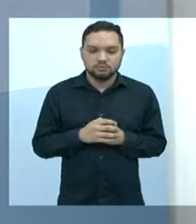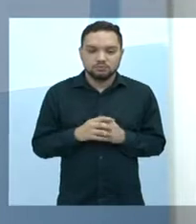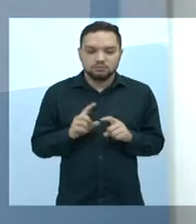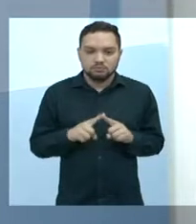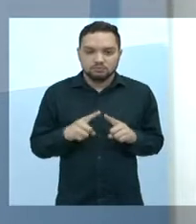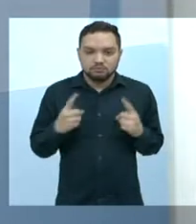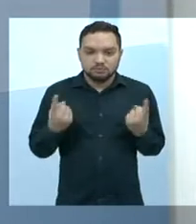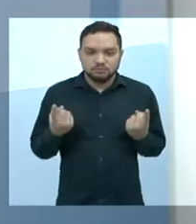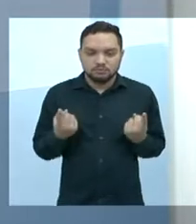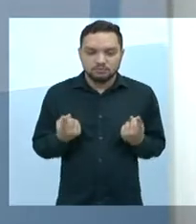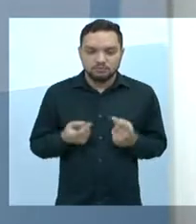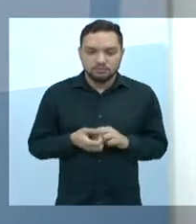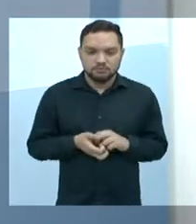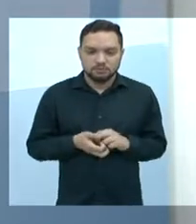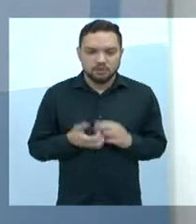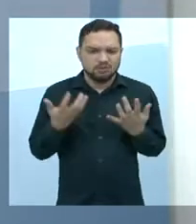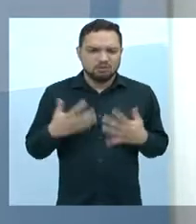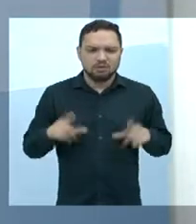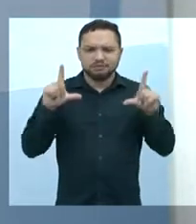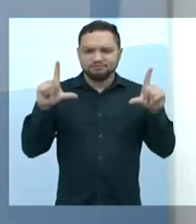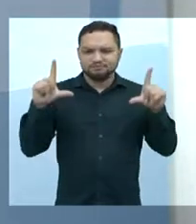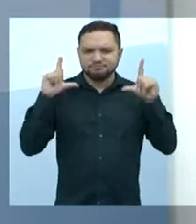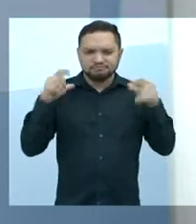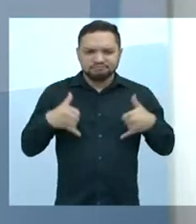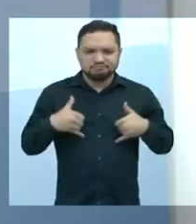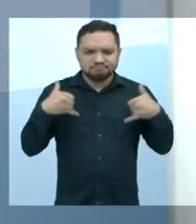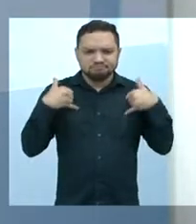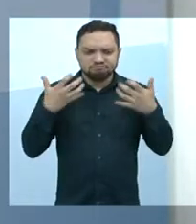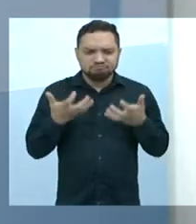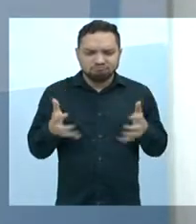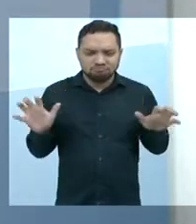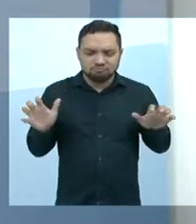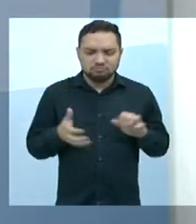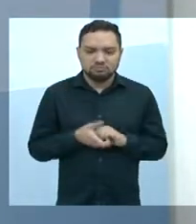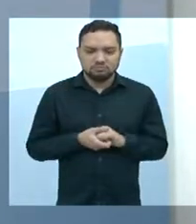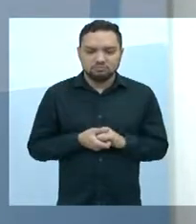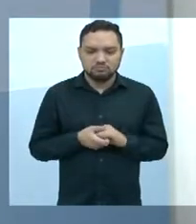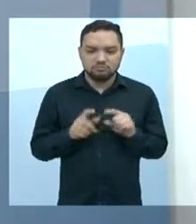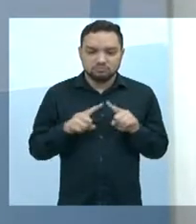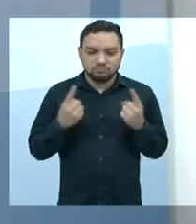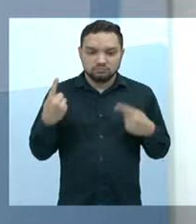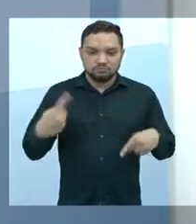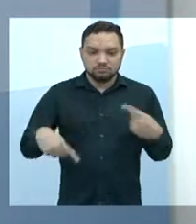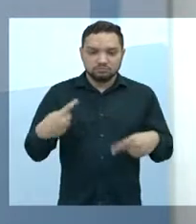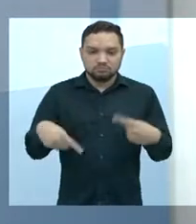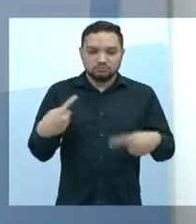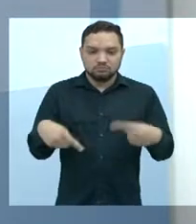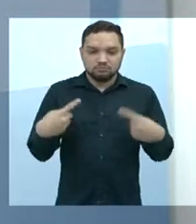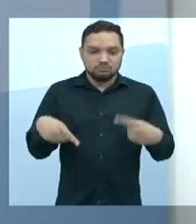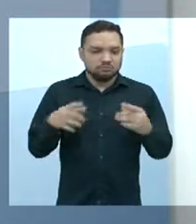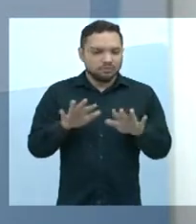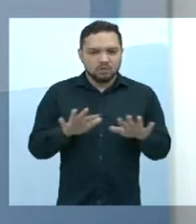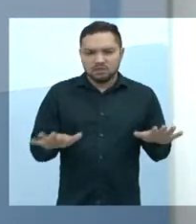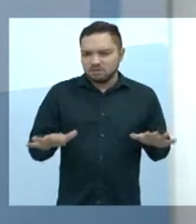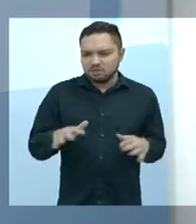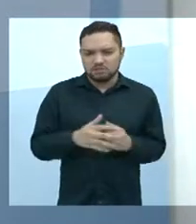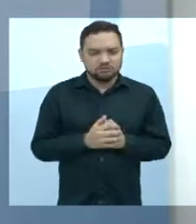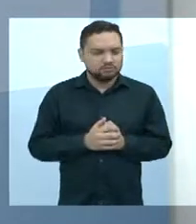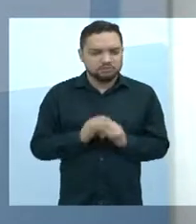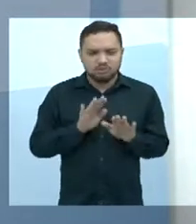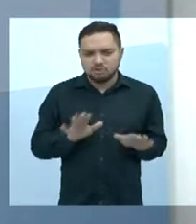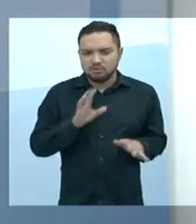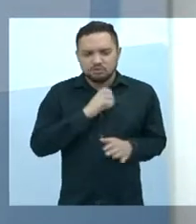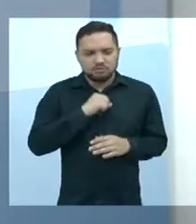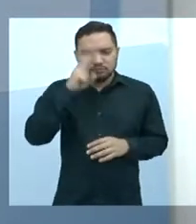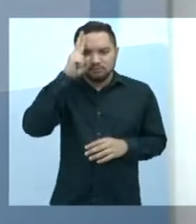assim, sem aparecer, mas a política hoje está no meu sangue e eu